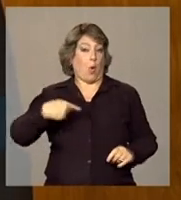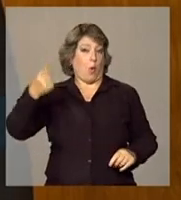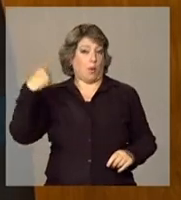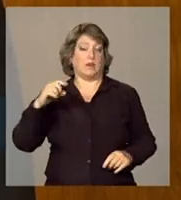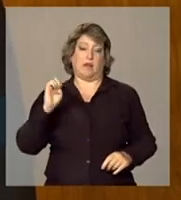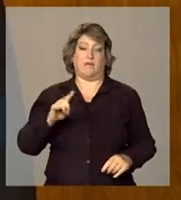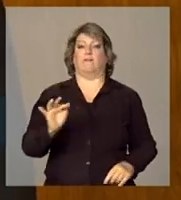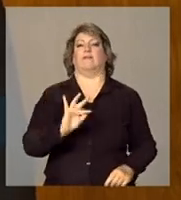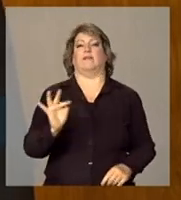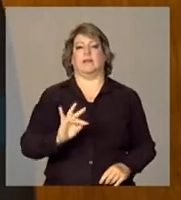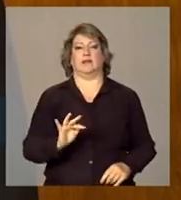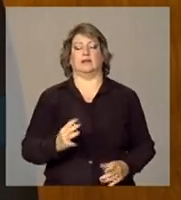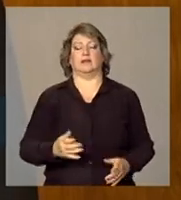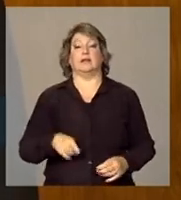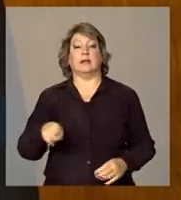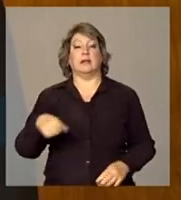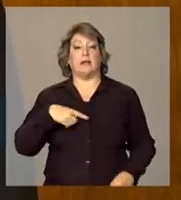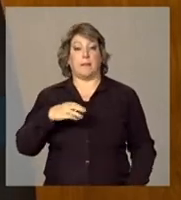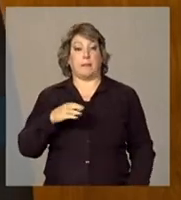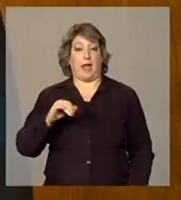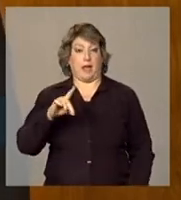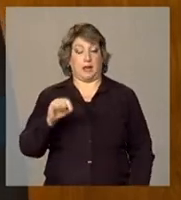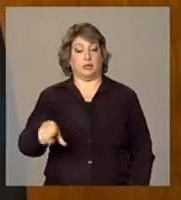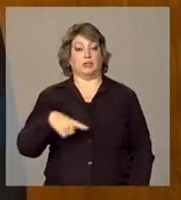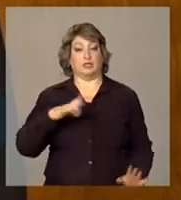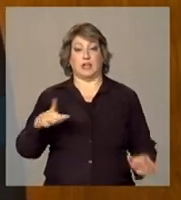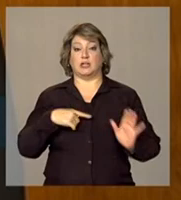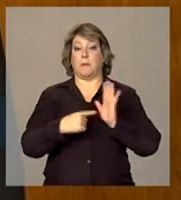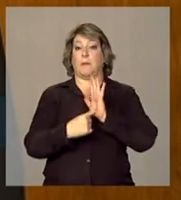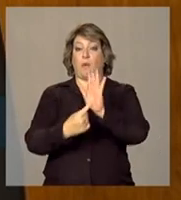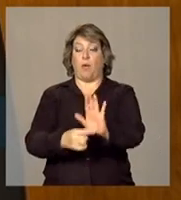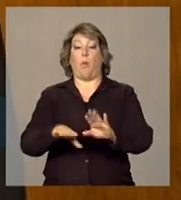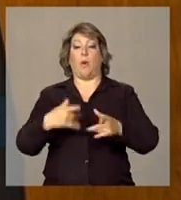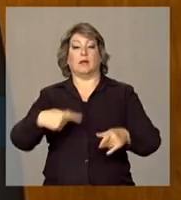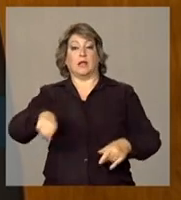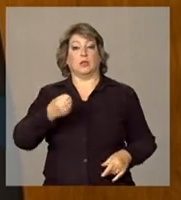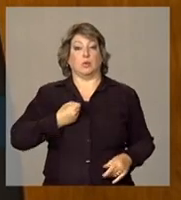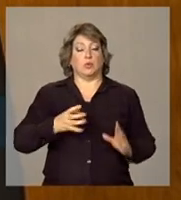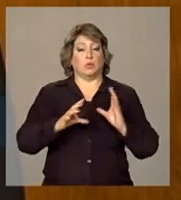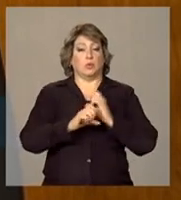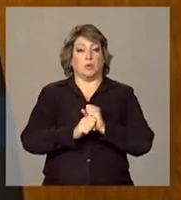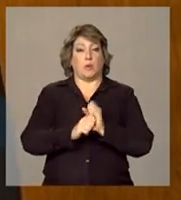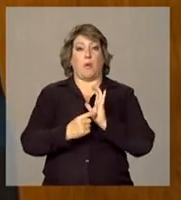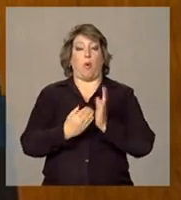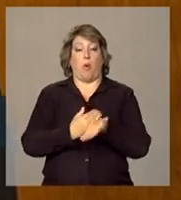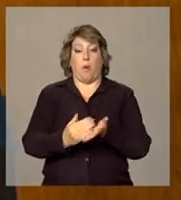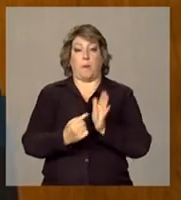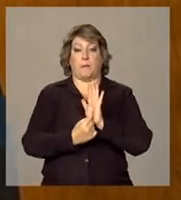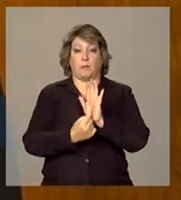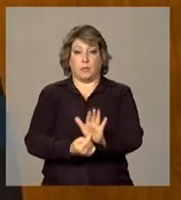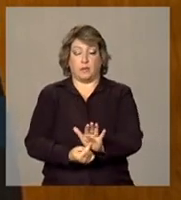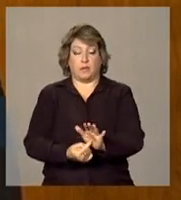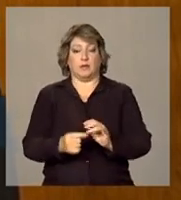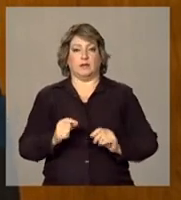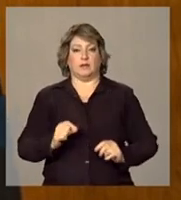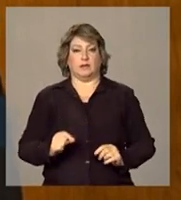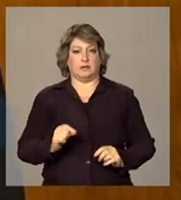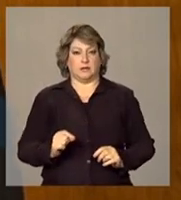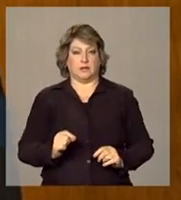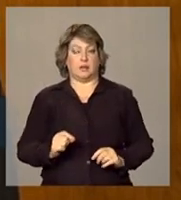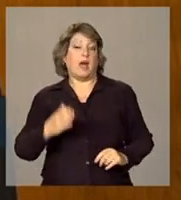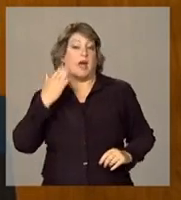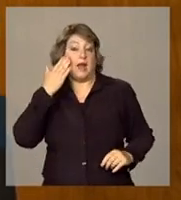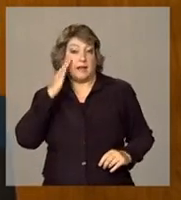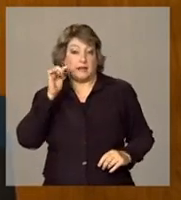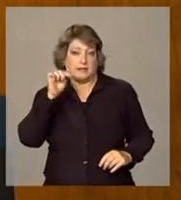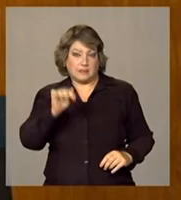o mercado já tinha sinalizado quando esses números começaram a aparecer que a a leitura fria